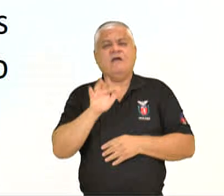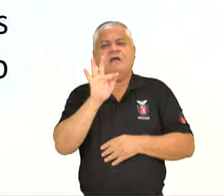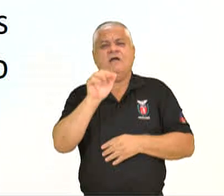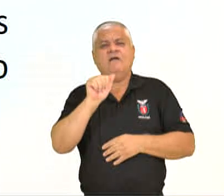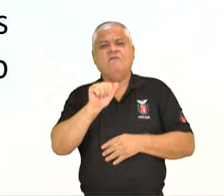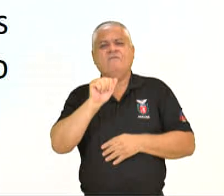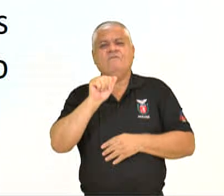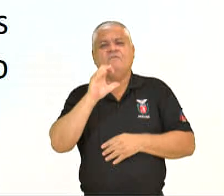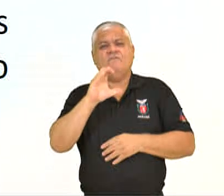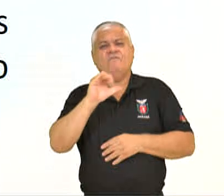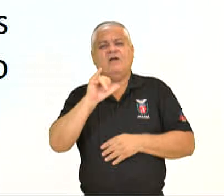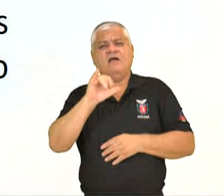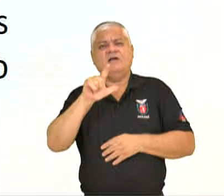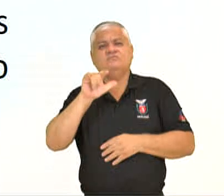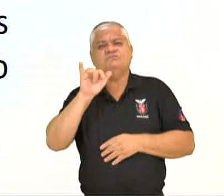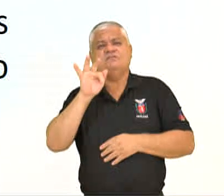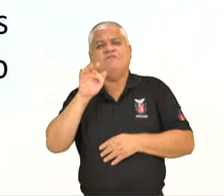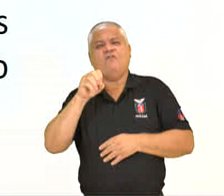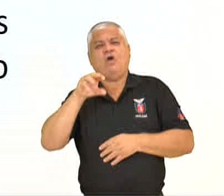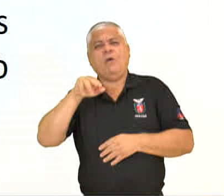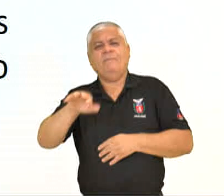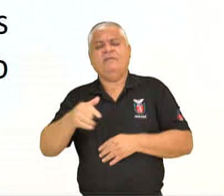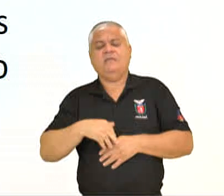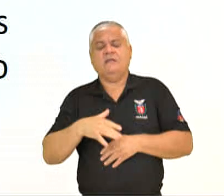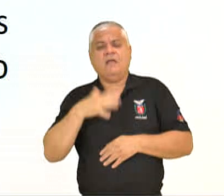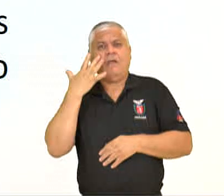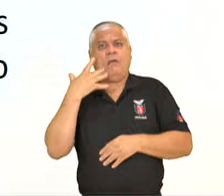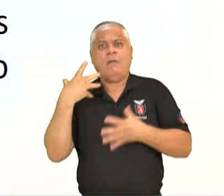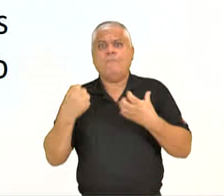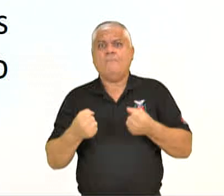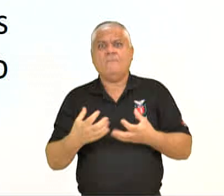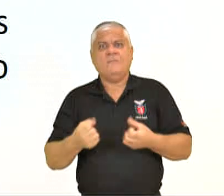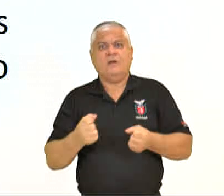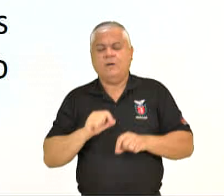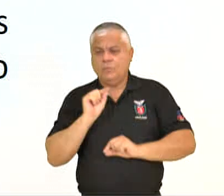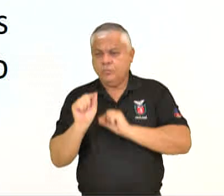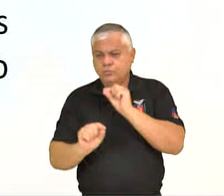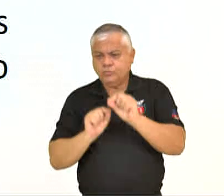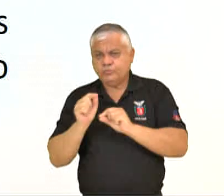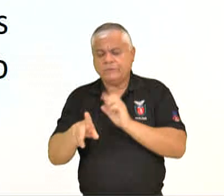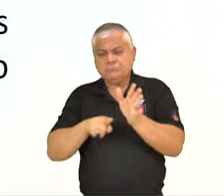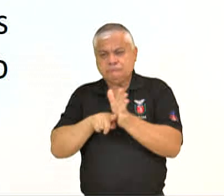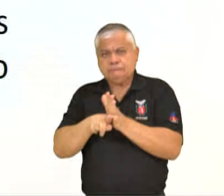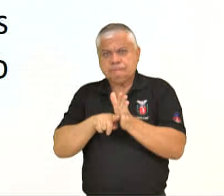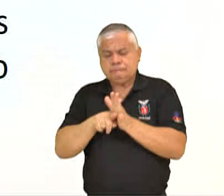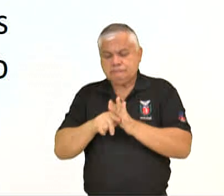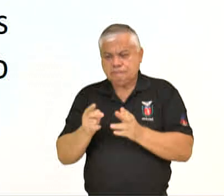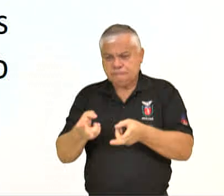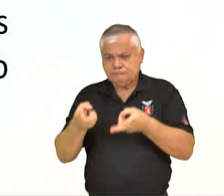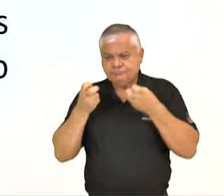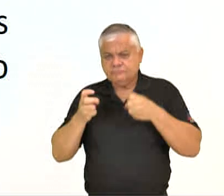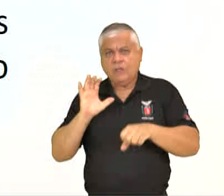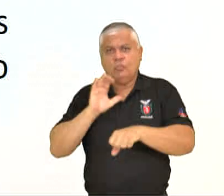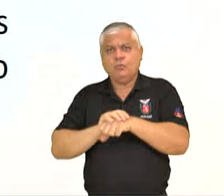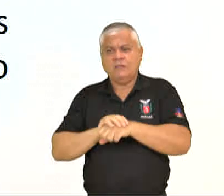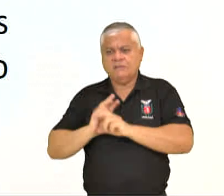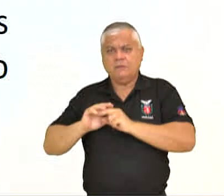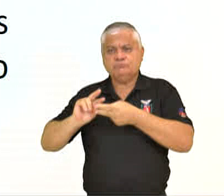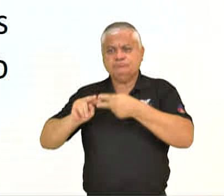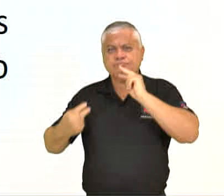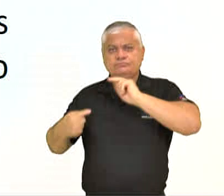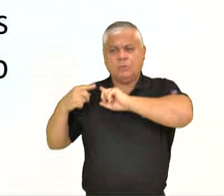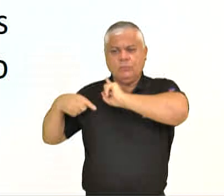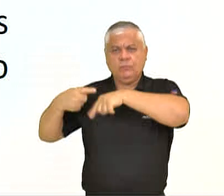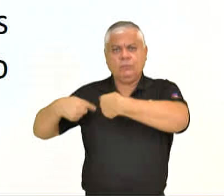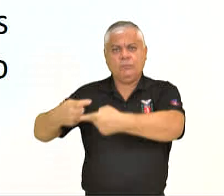de Ribeirão Preto foi premiada em evento científico nacional ao explicar a doença hereditária de forma simples e